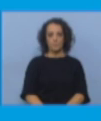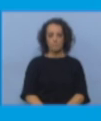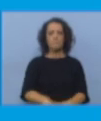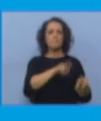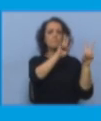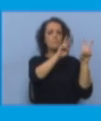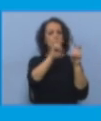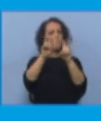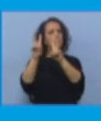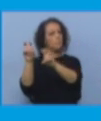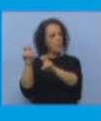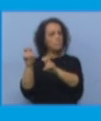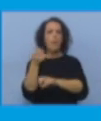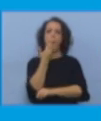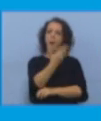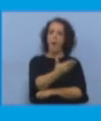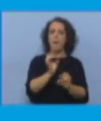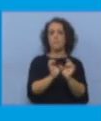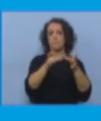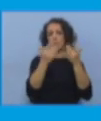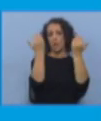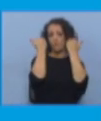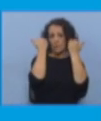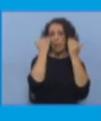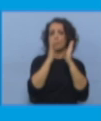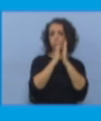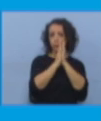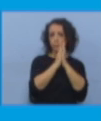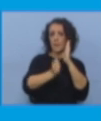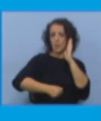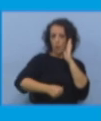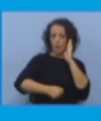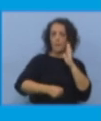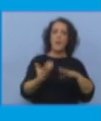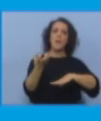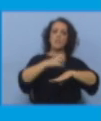São temas que pode encontrar no portal informativo da Igreja Católica em